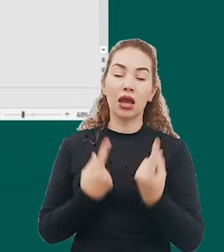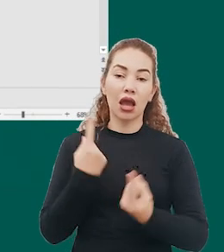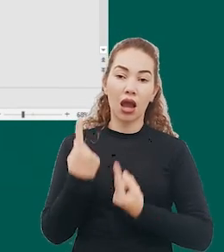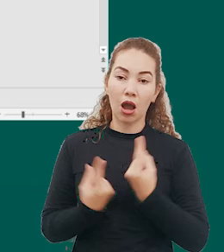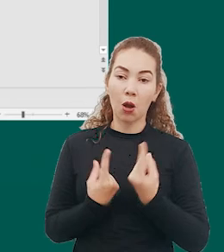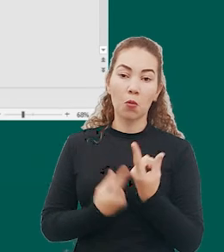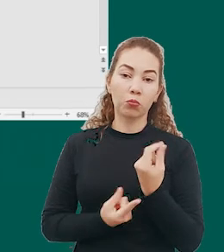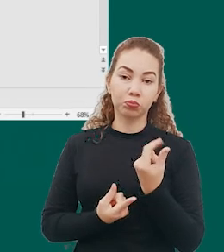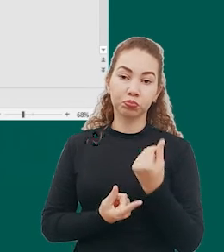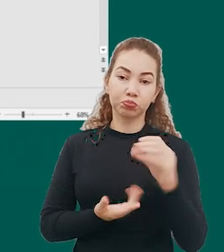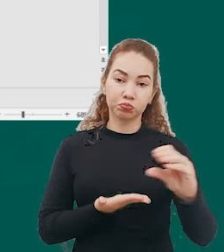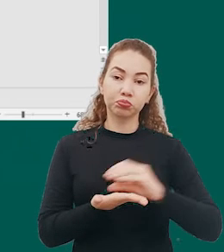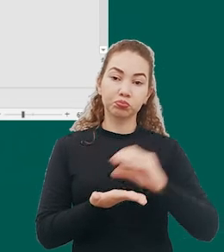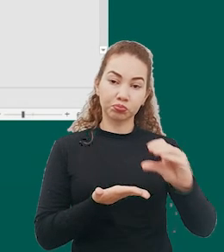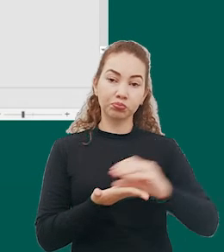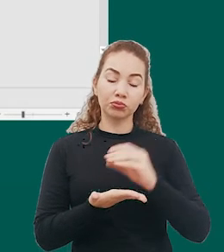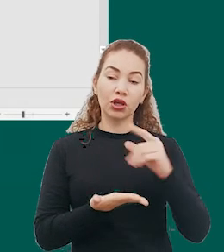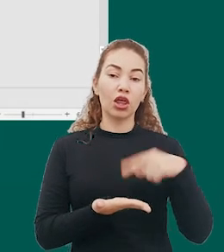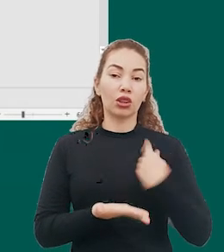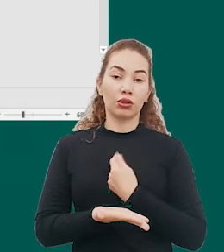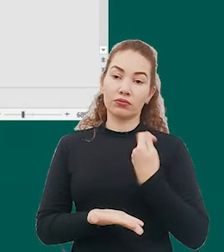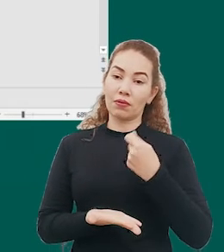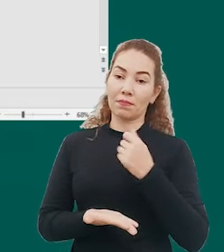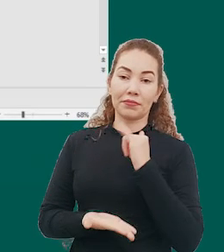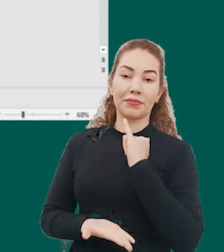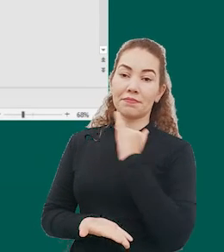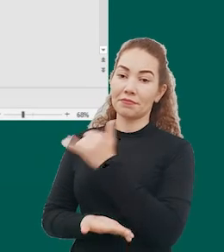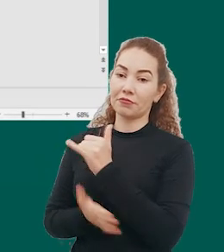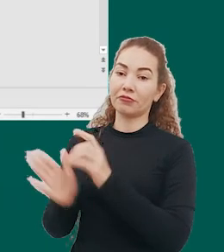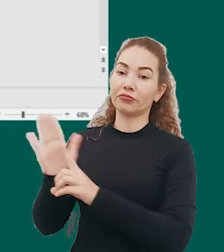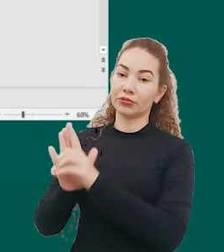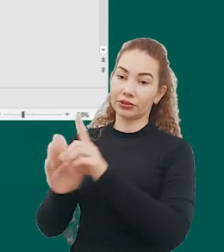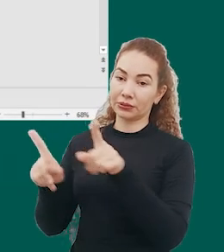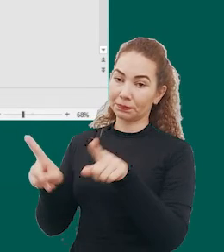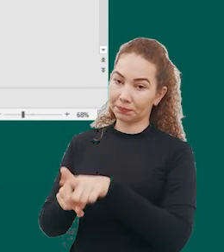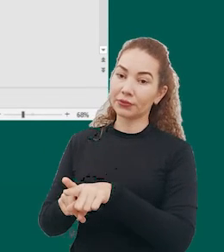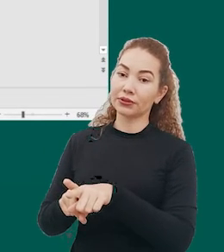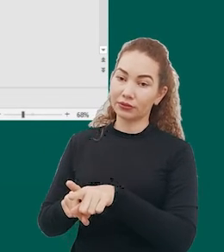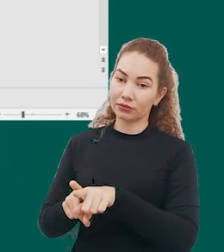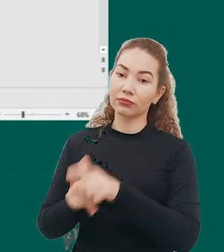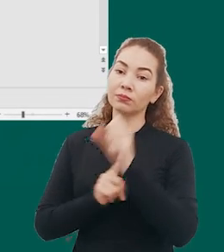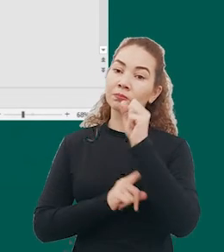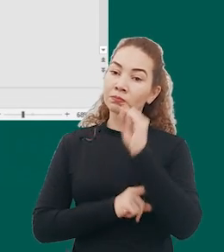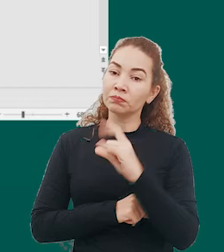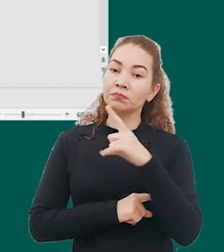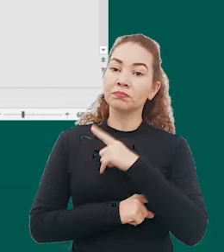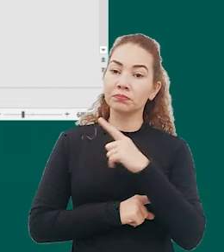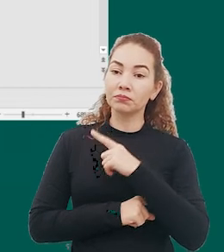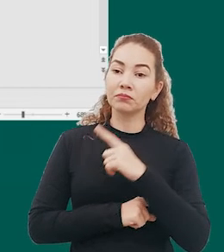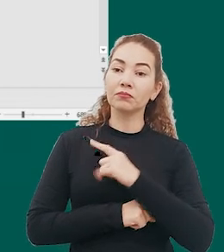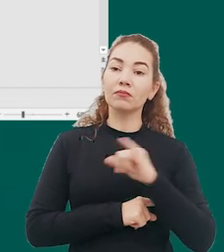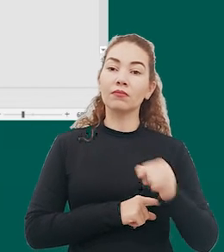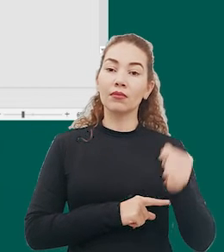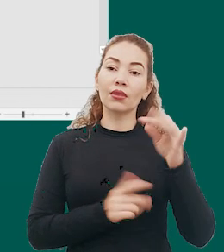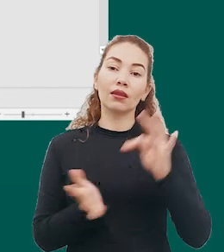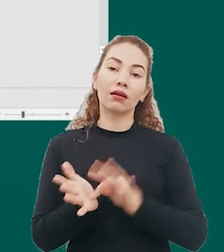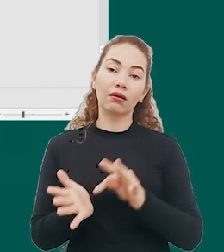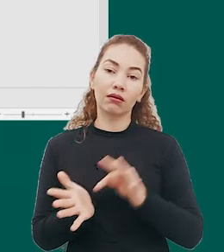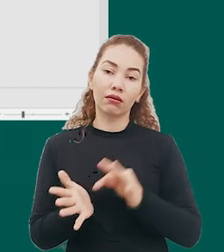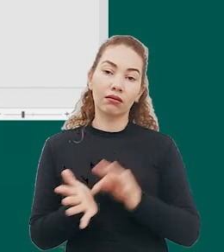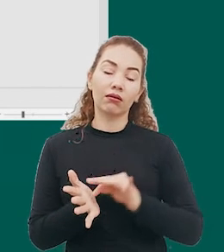de renda, nós precisamos informar na nossa declaração. Se ele tiver rendimentos